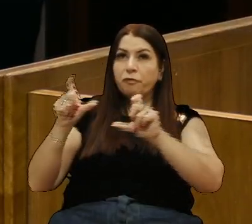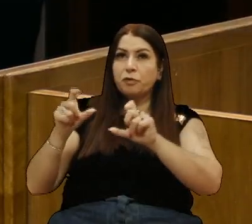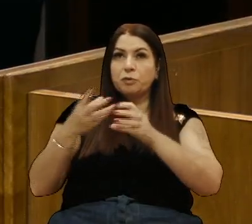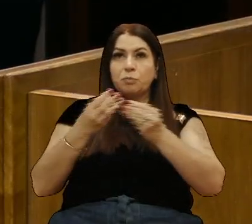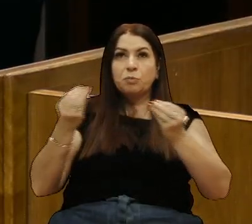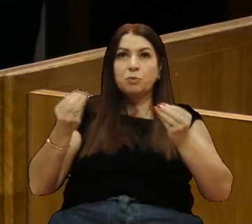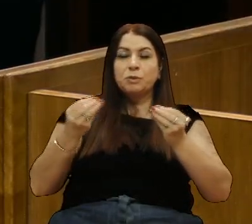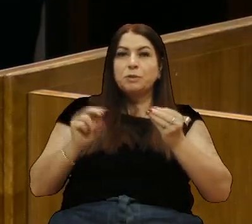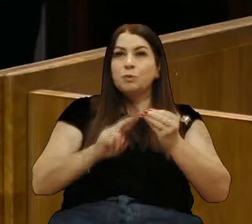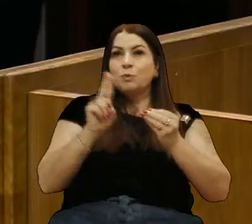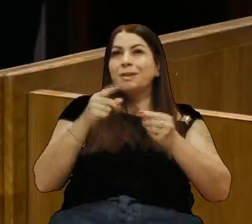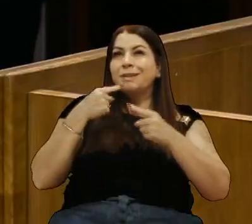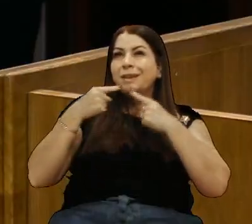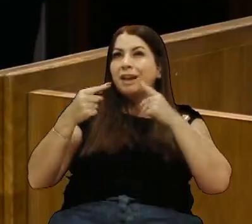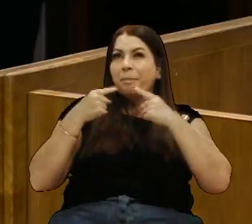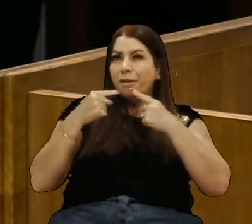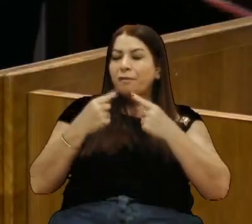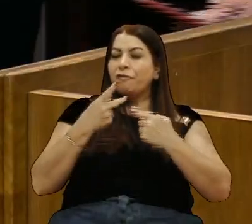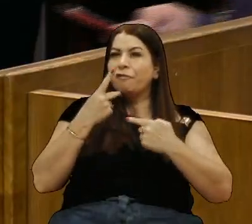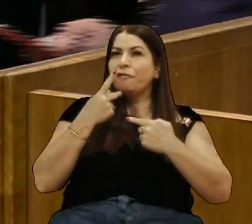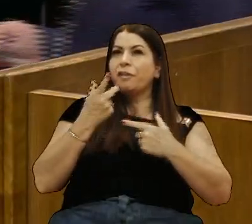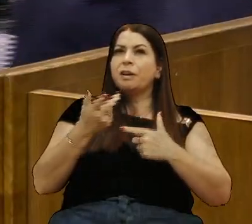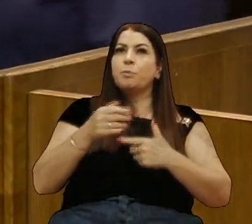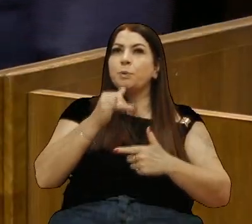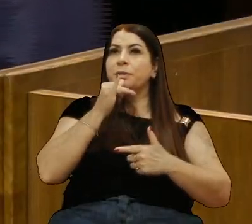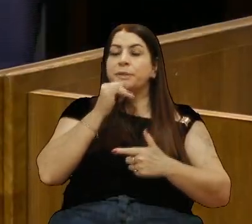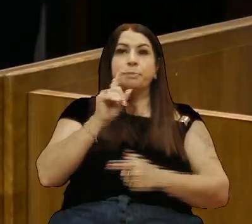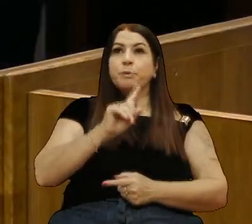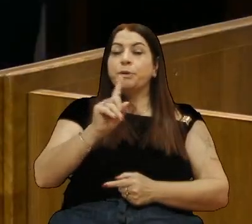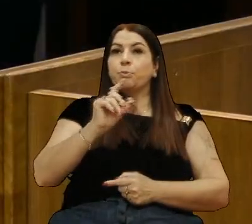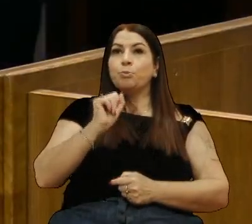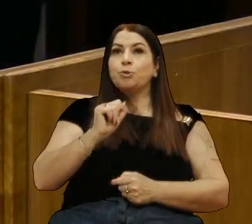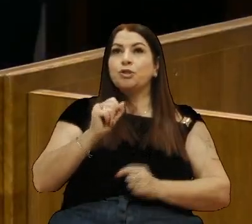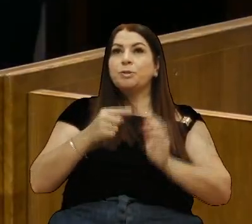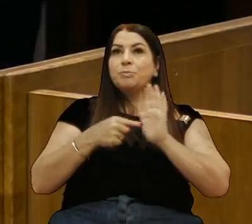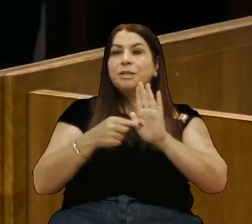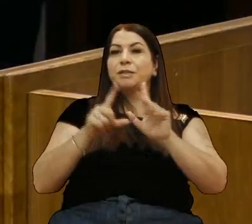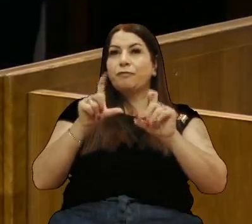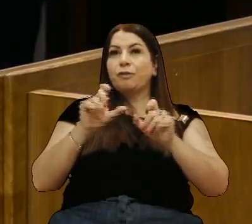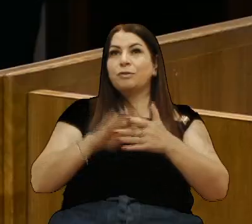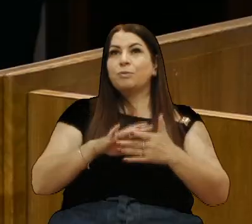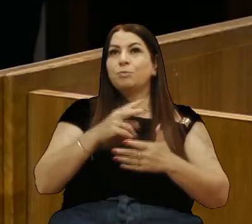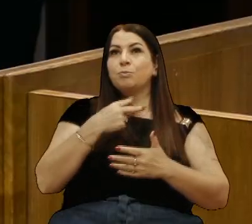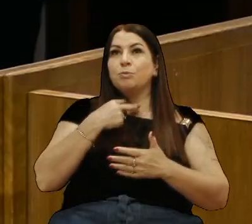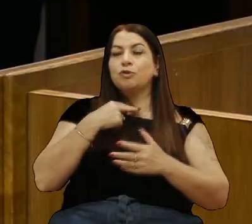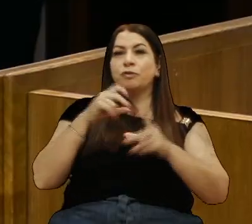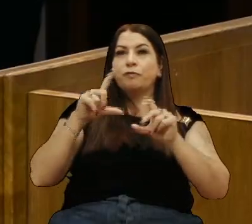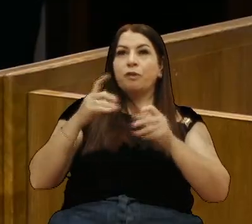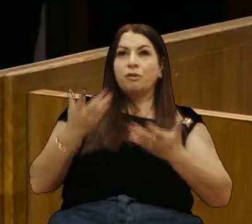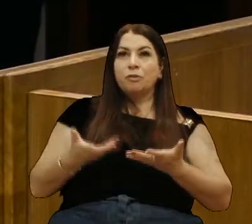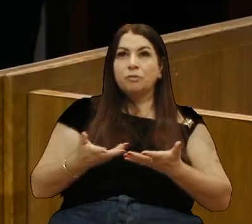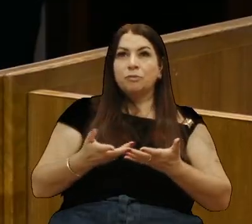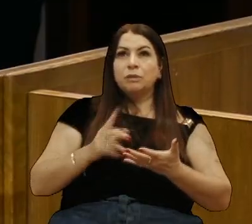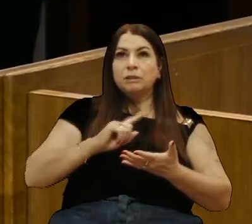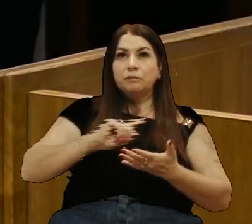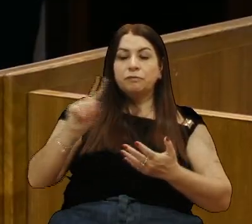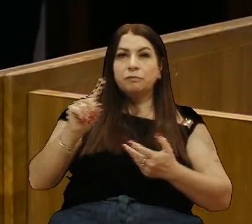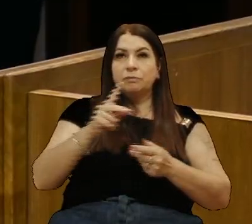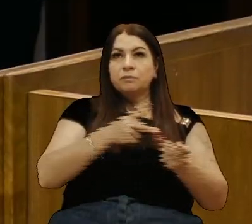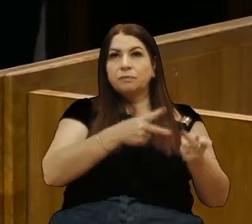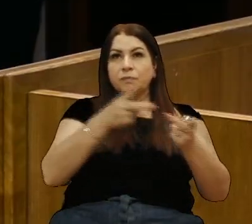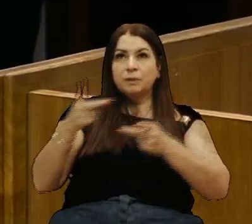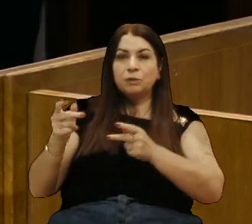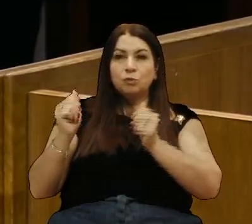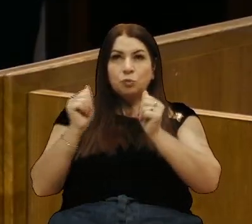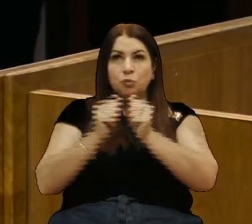muitos usuários reclamavam e diziam que, por exemplo, eles não poderiam nos mandar as fotos porque eles não poderiam tirar, né? Então, a gente foi fazer uma visita em